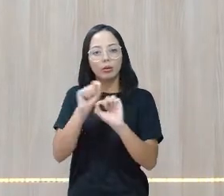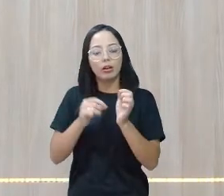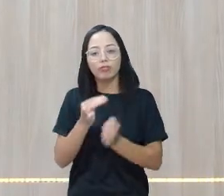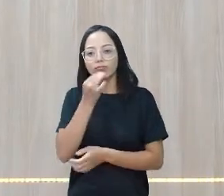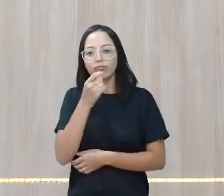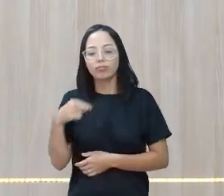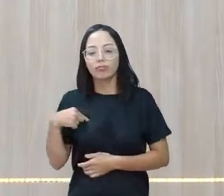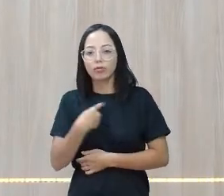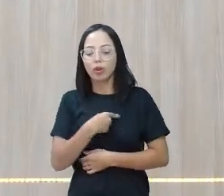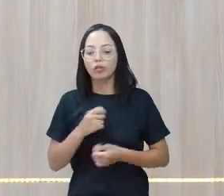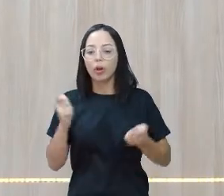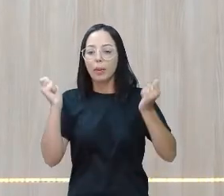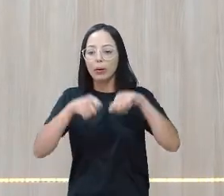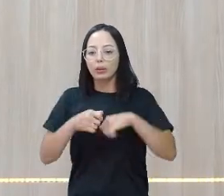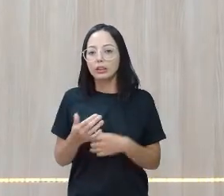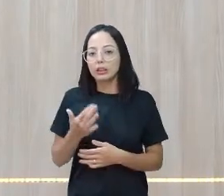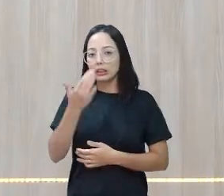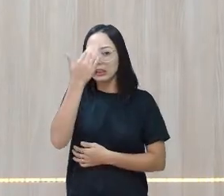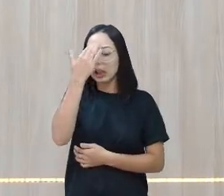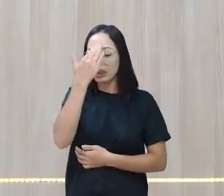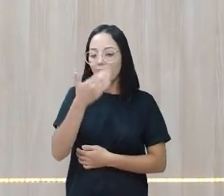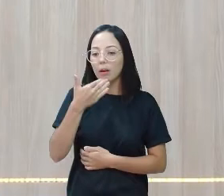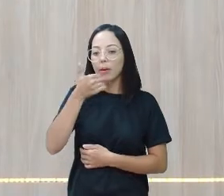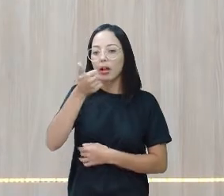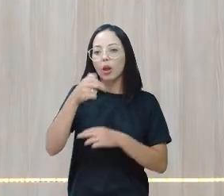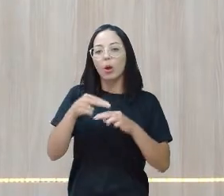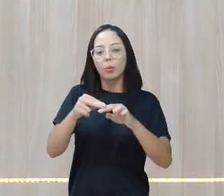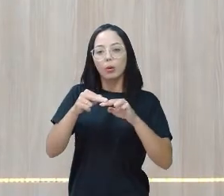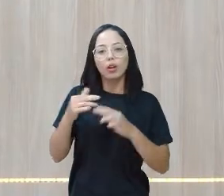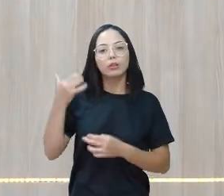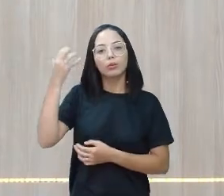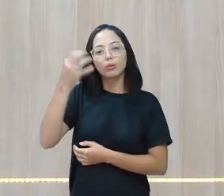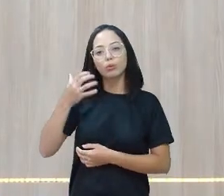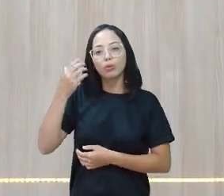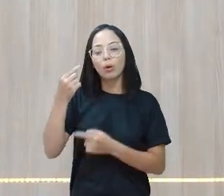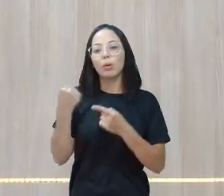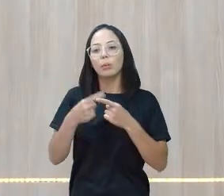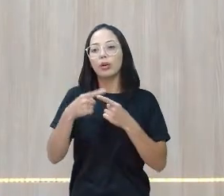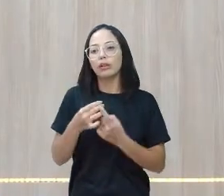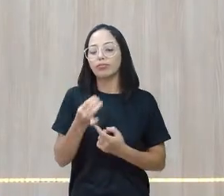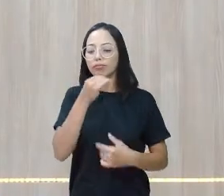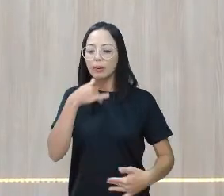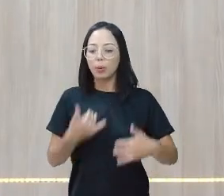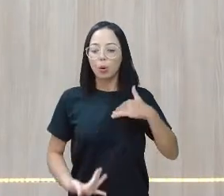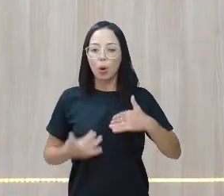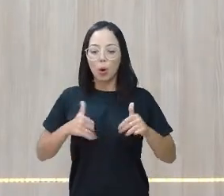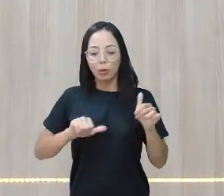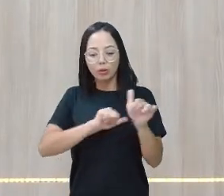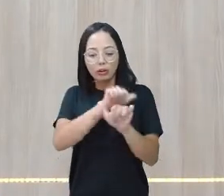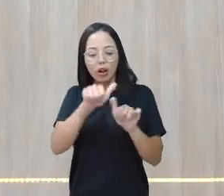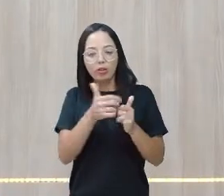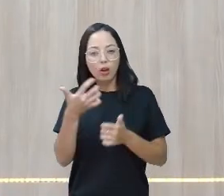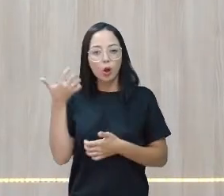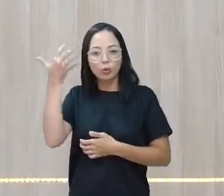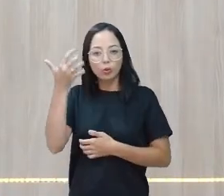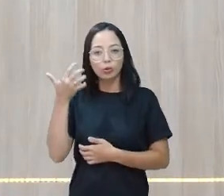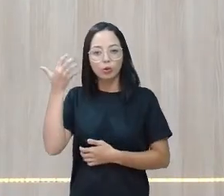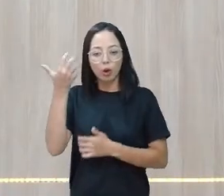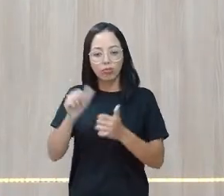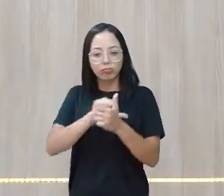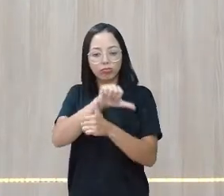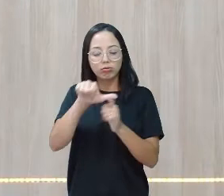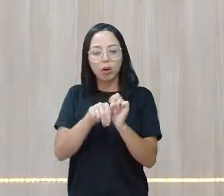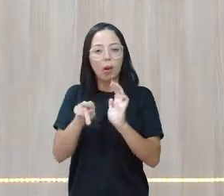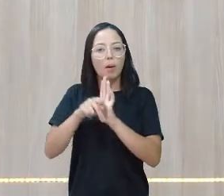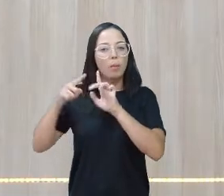possa usufruir melhor, né? Dos sons. A gente viu, né, que o nosso corpo transforma o som que é mecânico, que